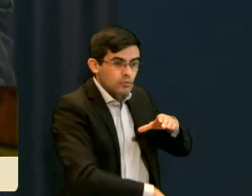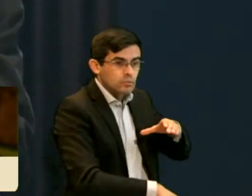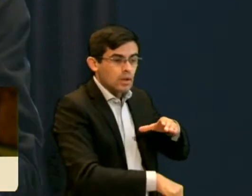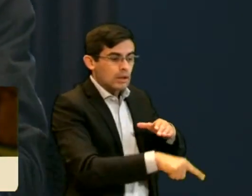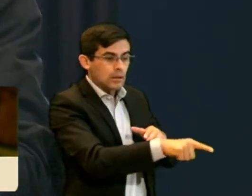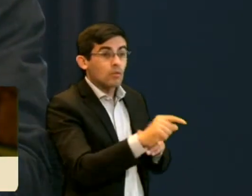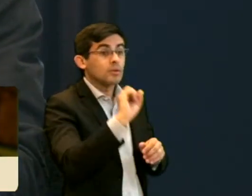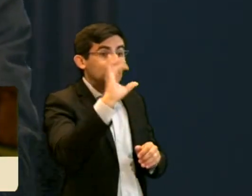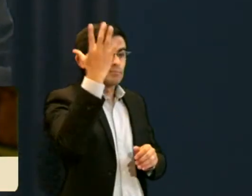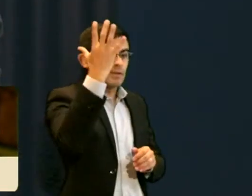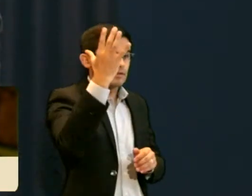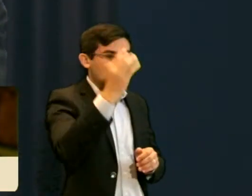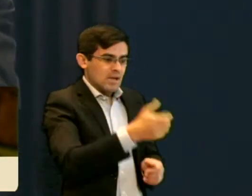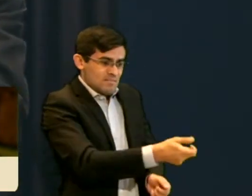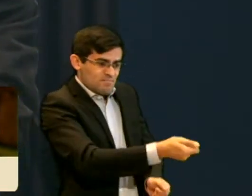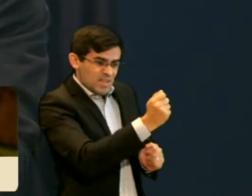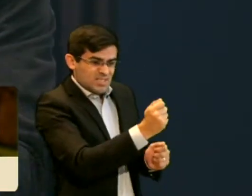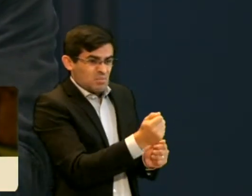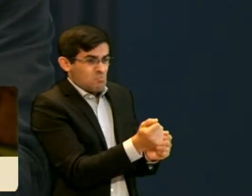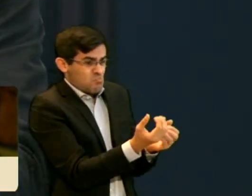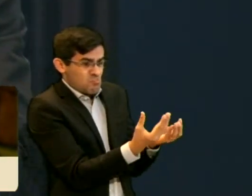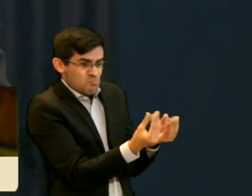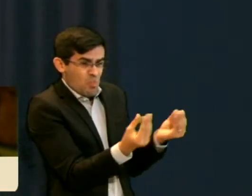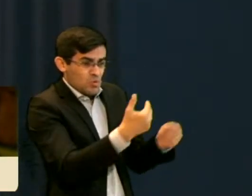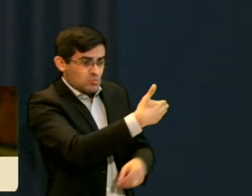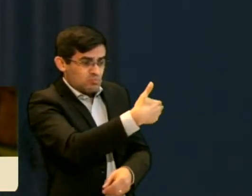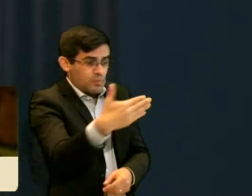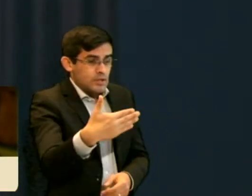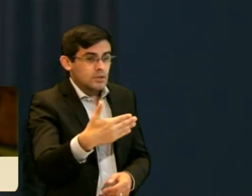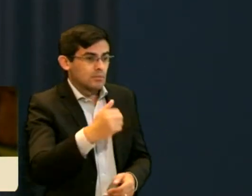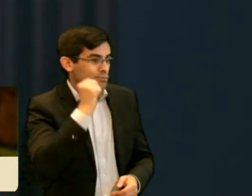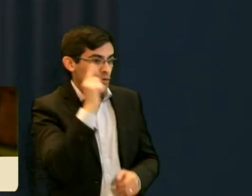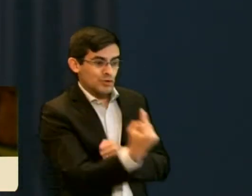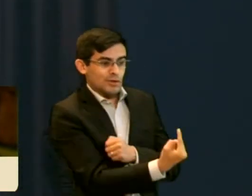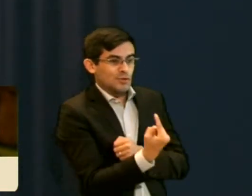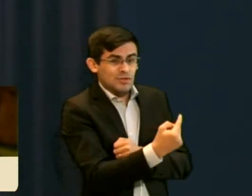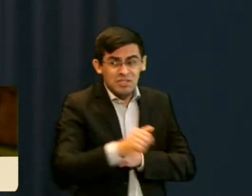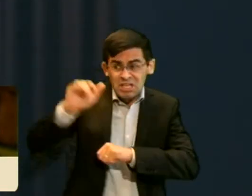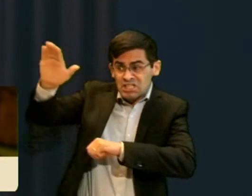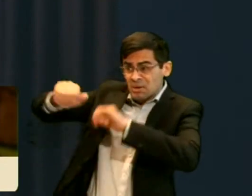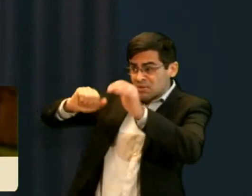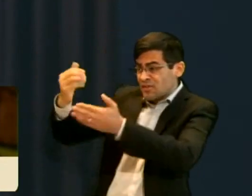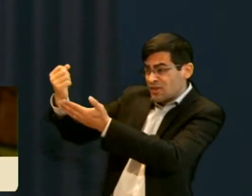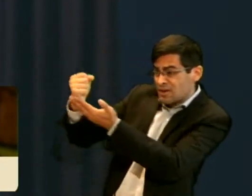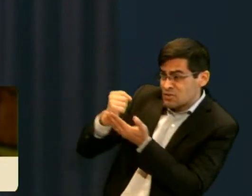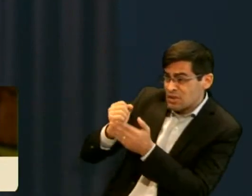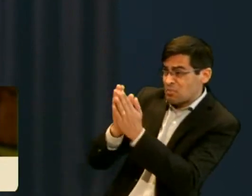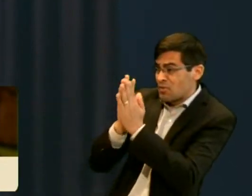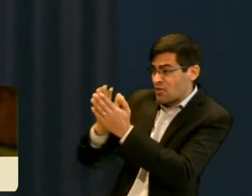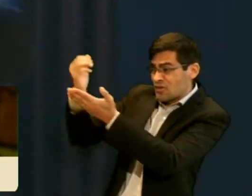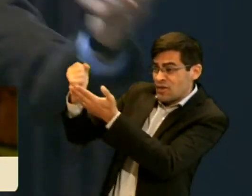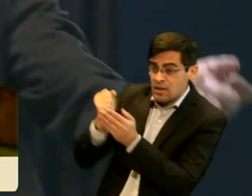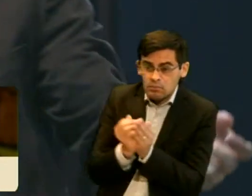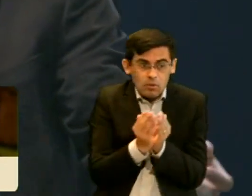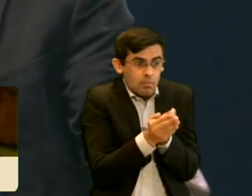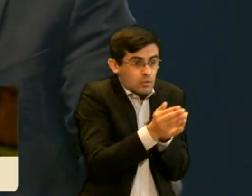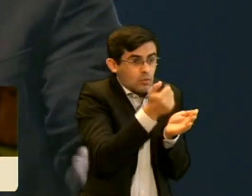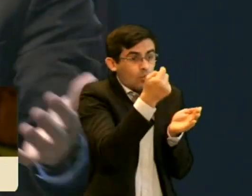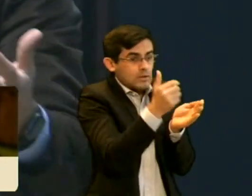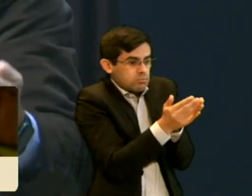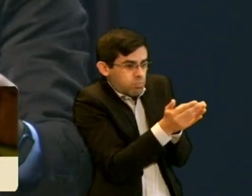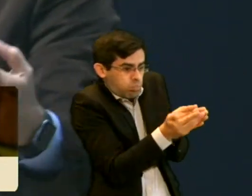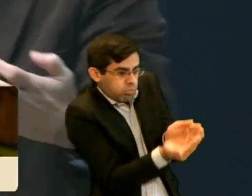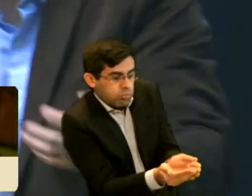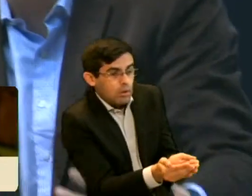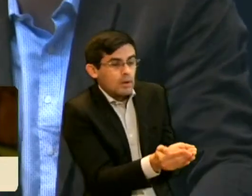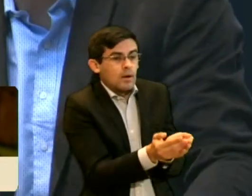sua vida. As redes não dão conta. Ele tem que chamar os barcos dos amigos para virem ajudar.